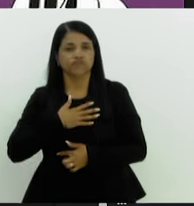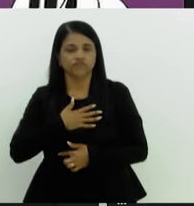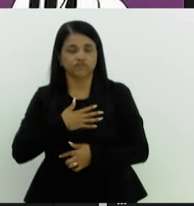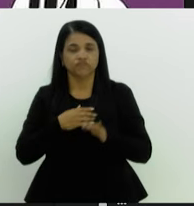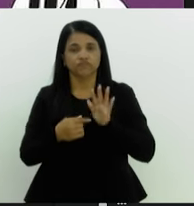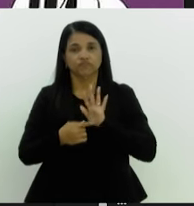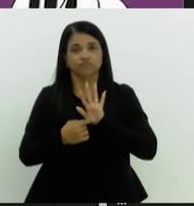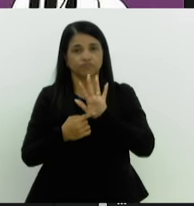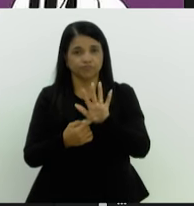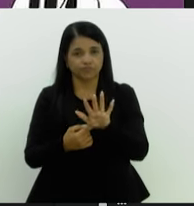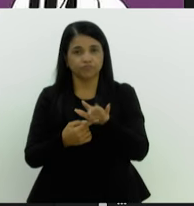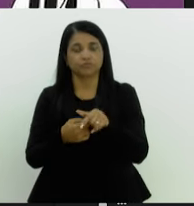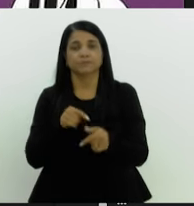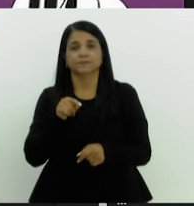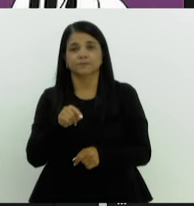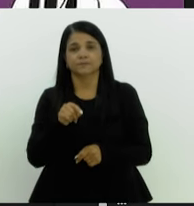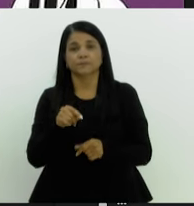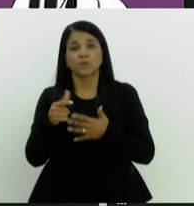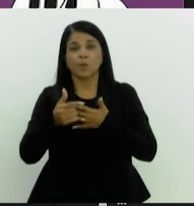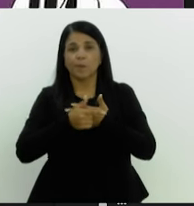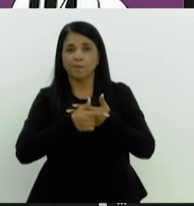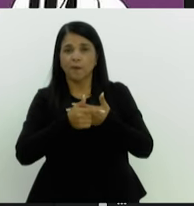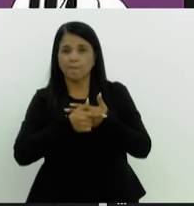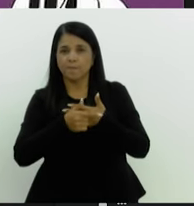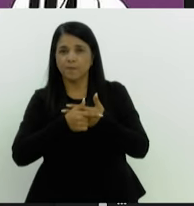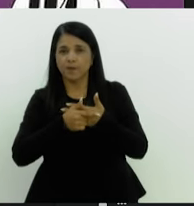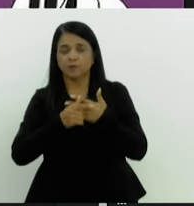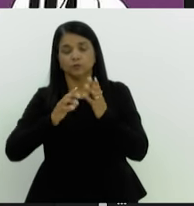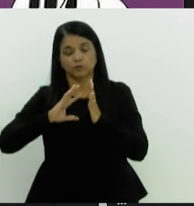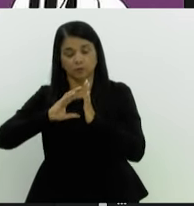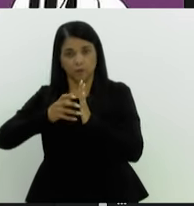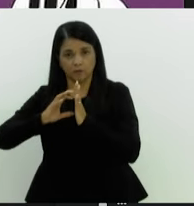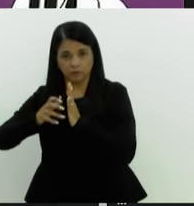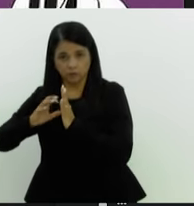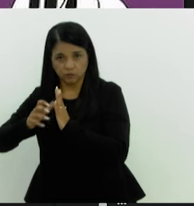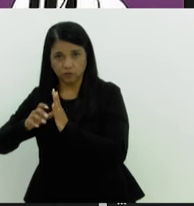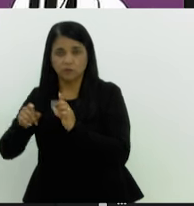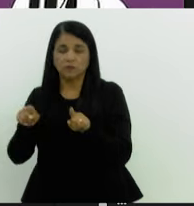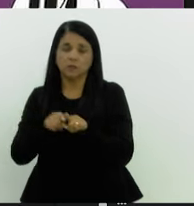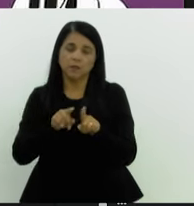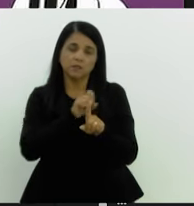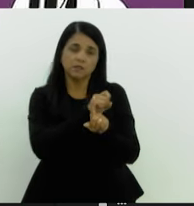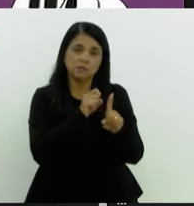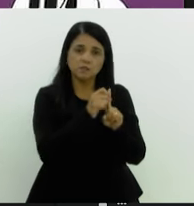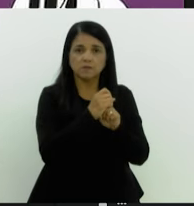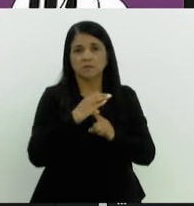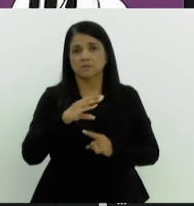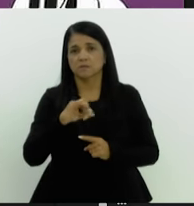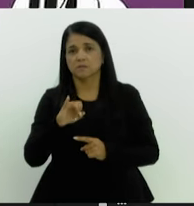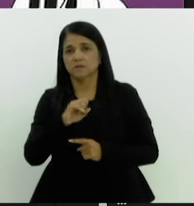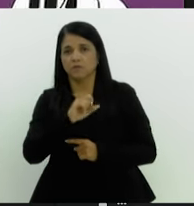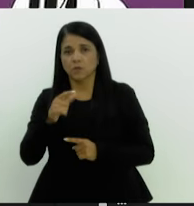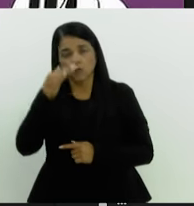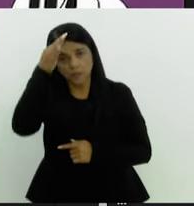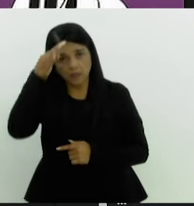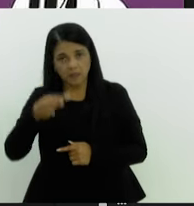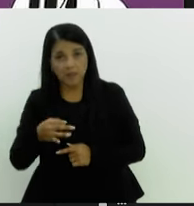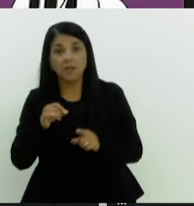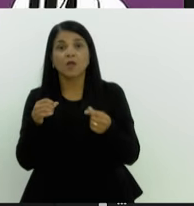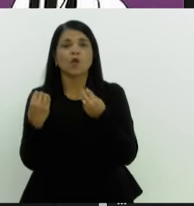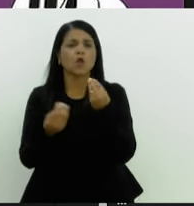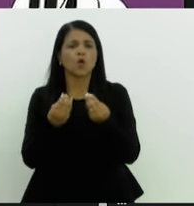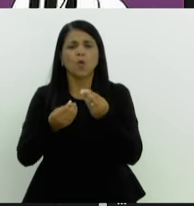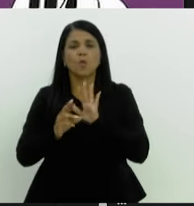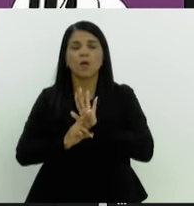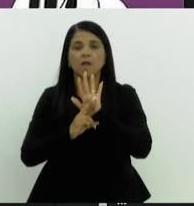ressaltar a além dos papel dos partidos políticos da da própria sociedade civil né de entender de poder